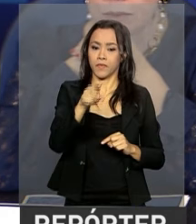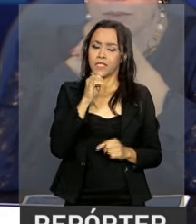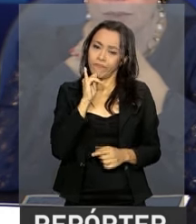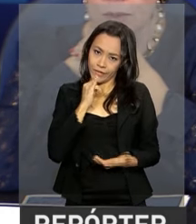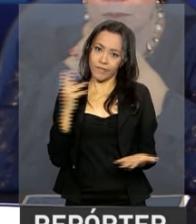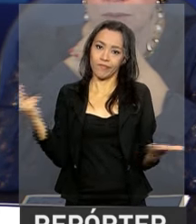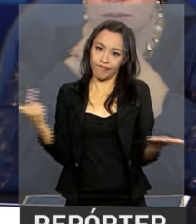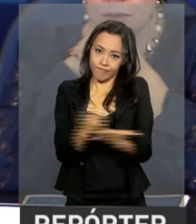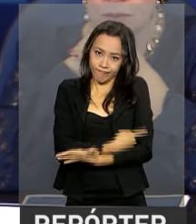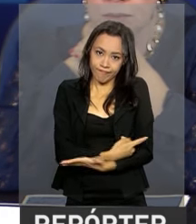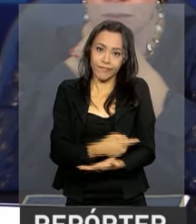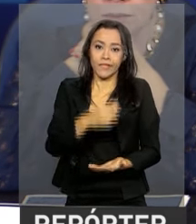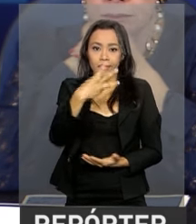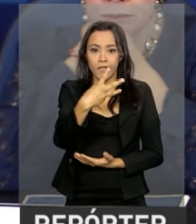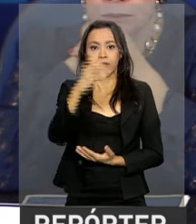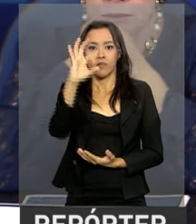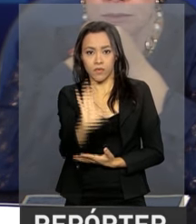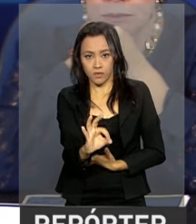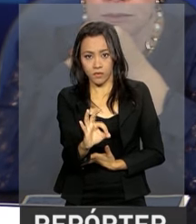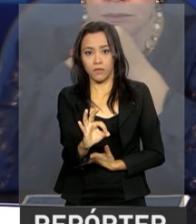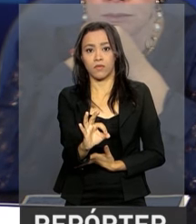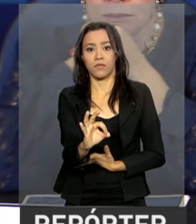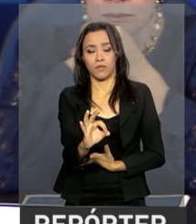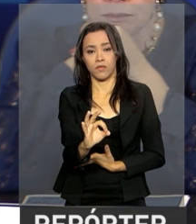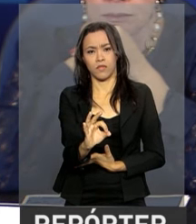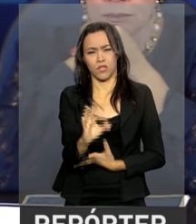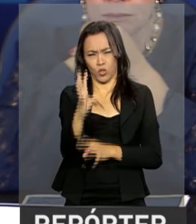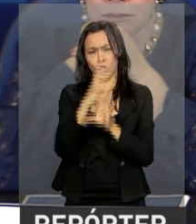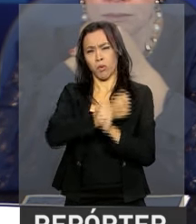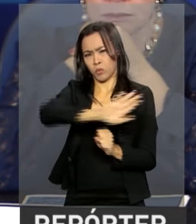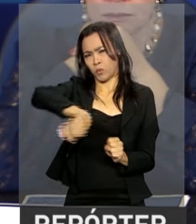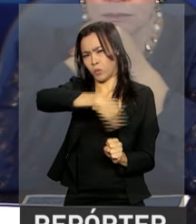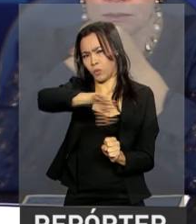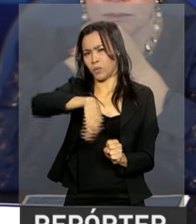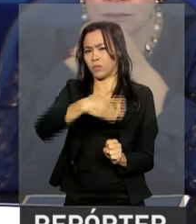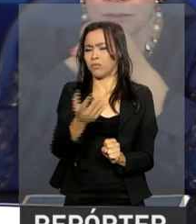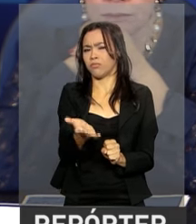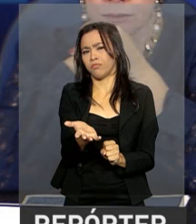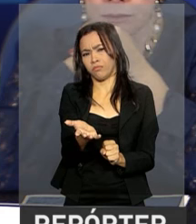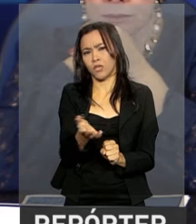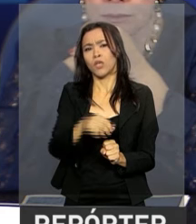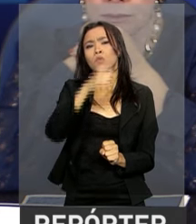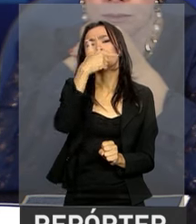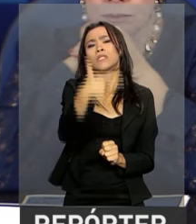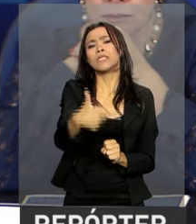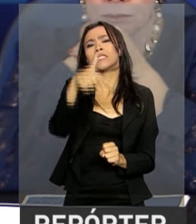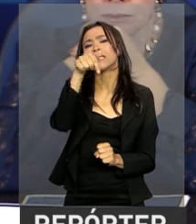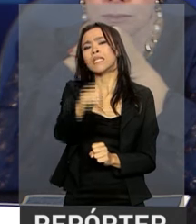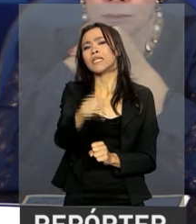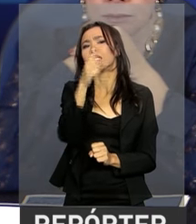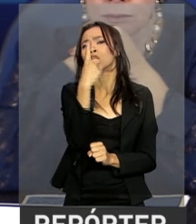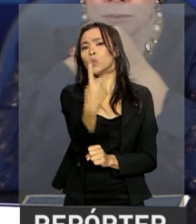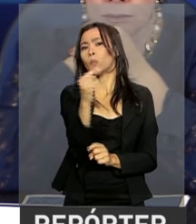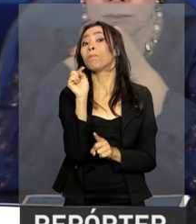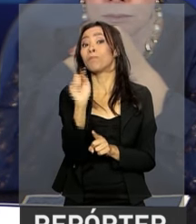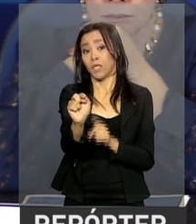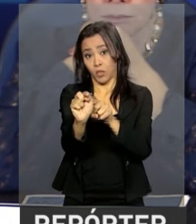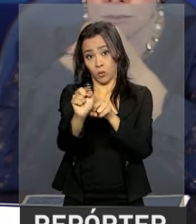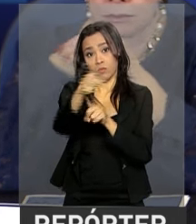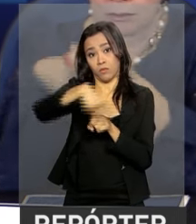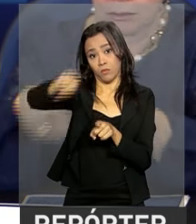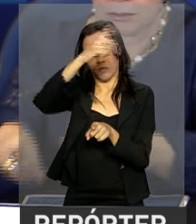Infelizmente, 3%, total aí algo em torno como 271 mil